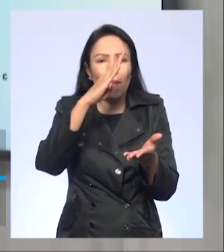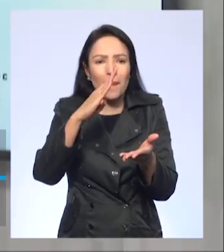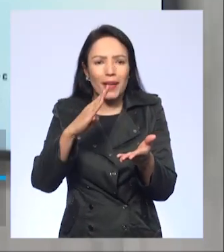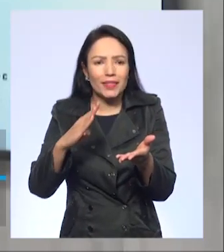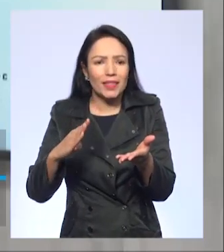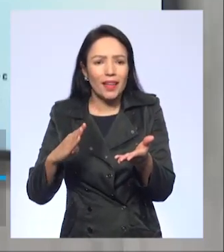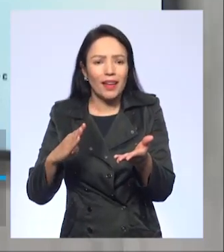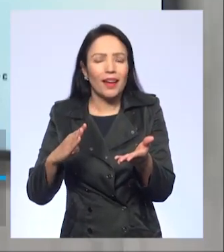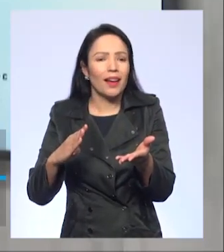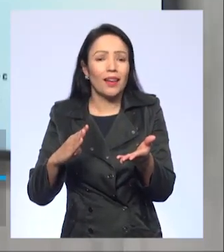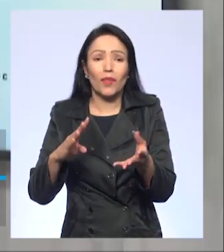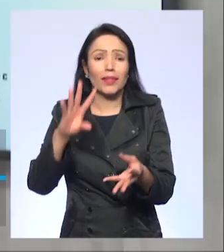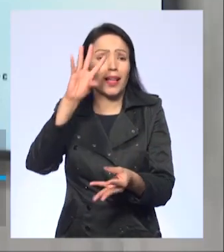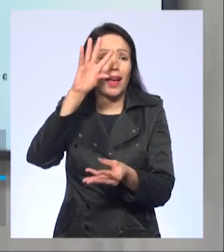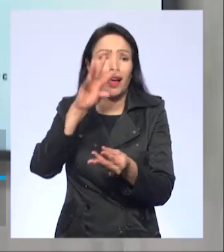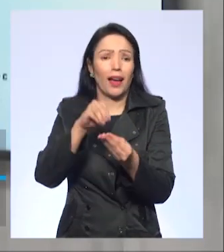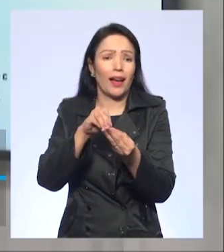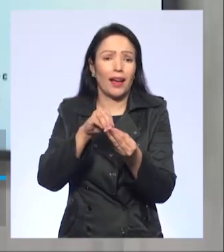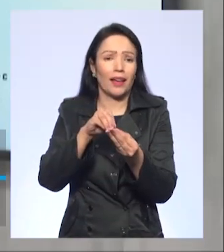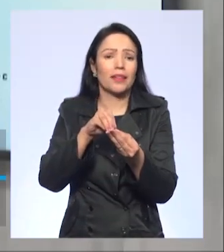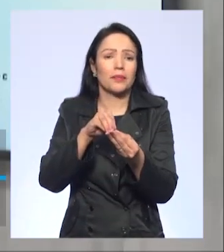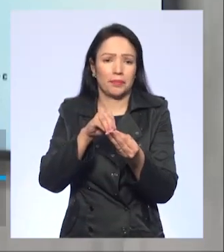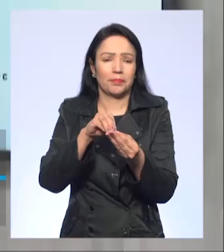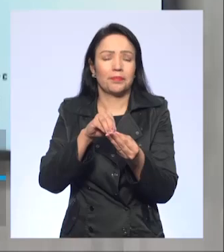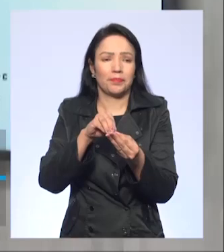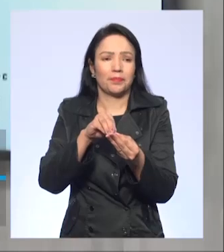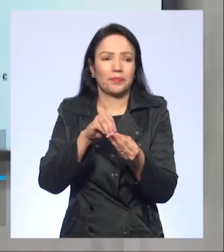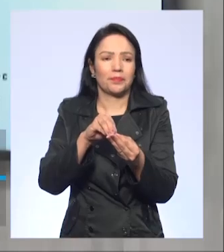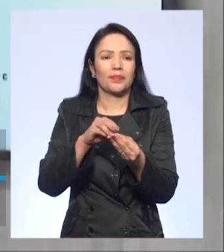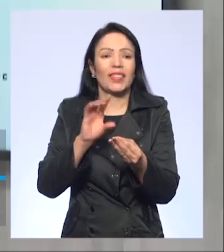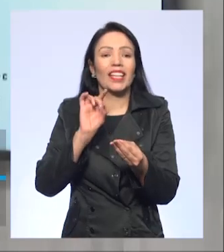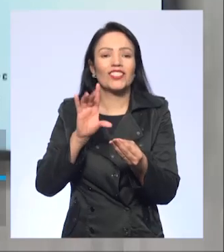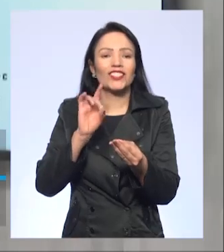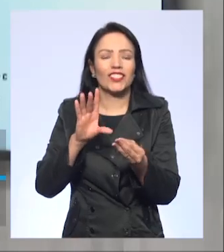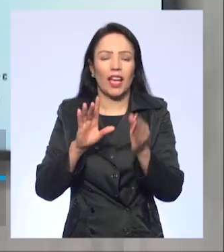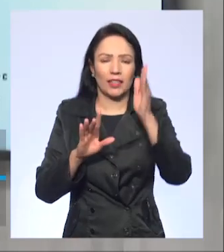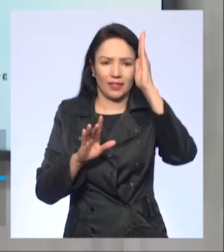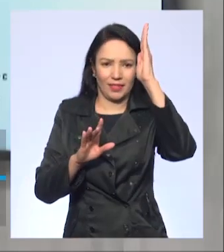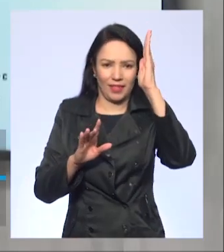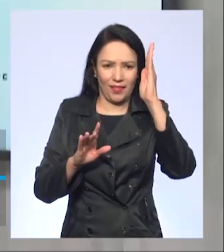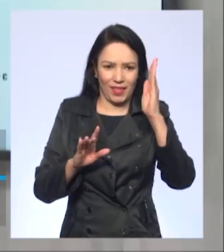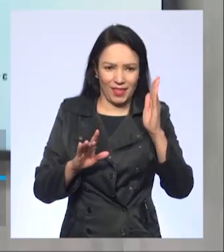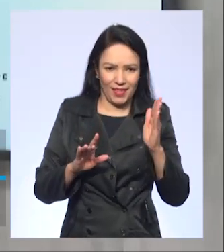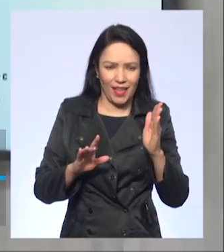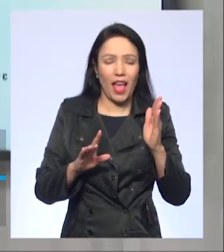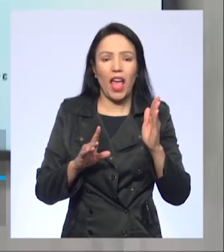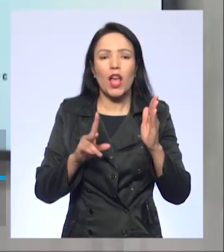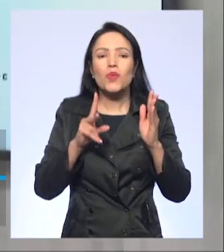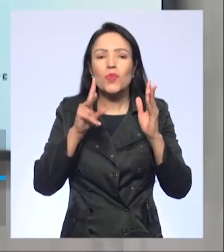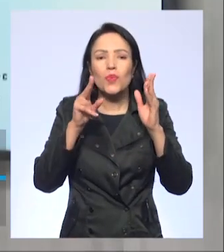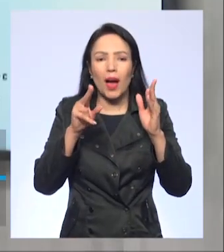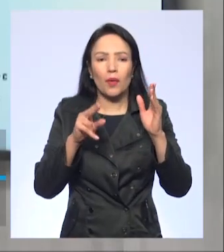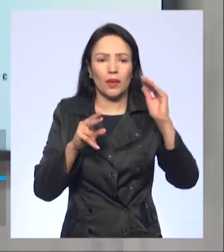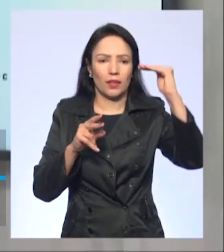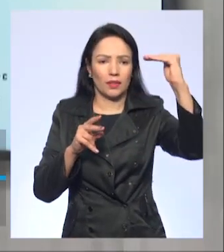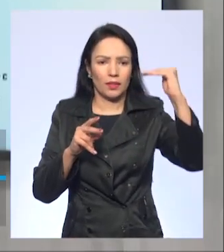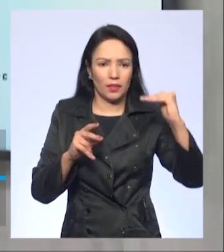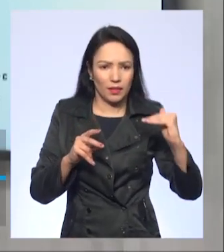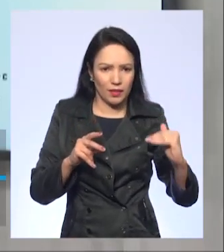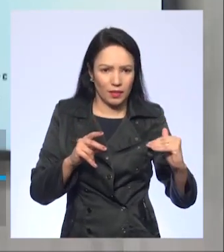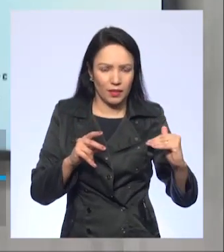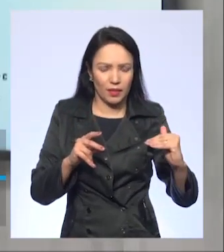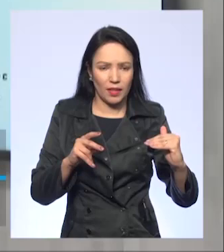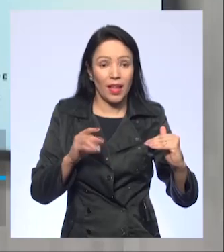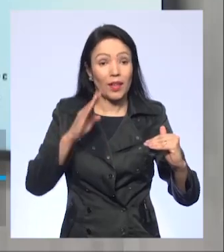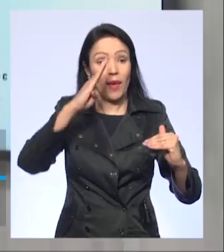outra transversal. O Tales tinha percebido que na transversal da esquerda, o pedacinho de cima era igual ao pedacinho de baixo. Eu falo pedacinho